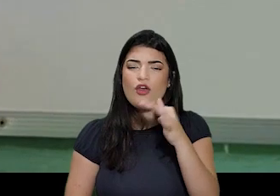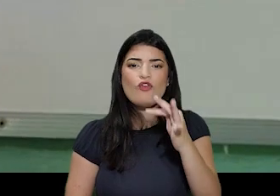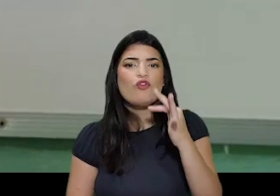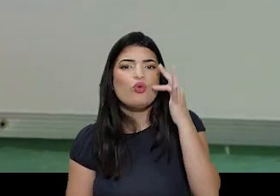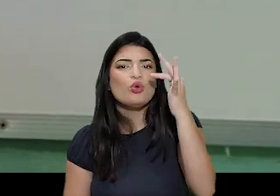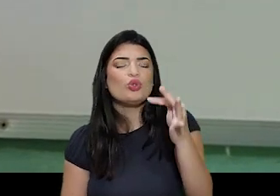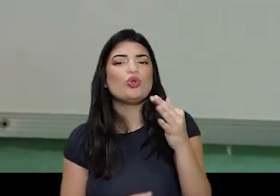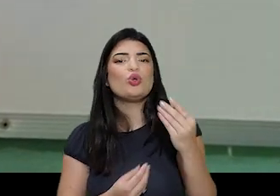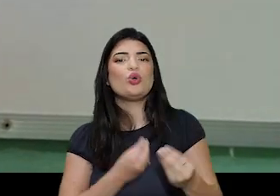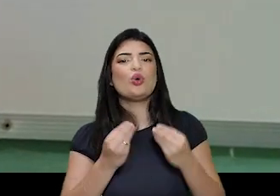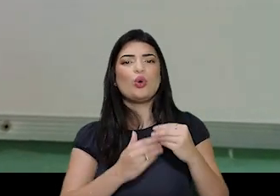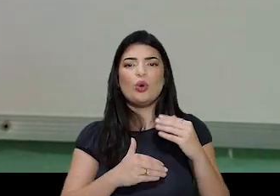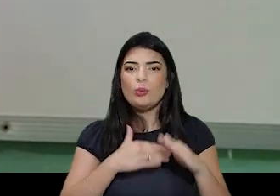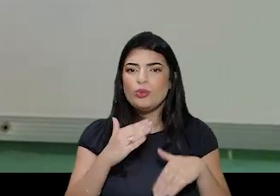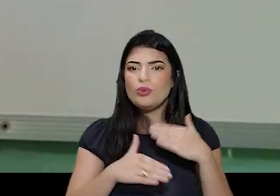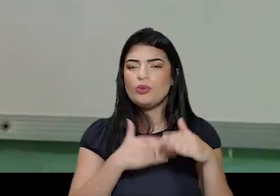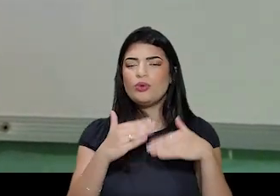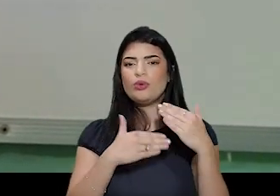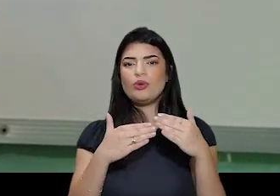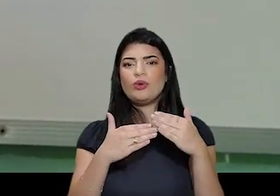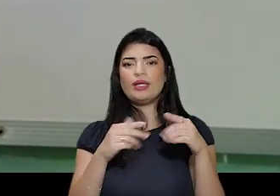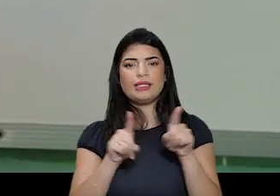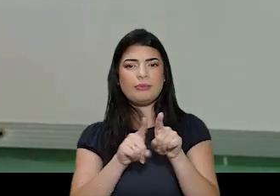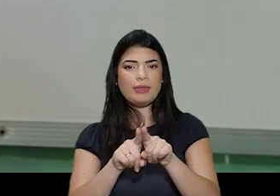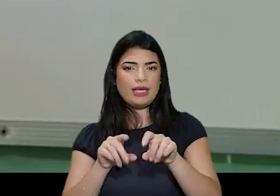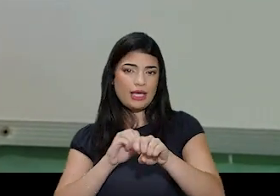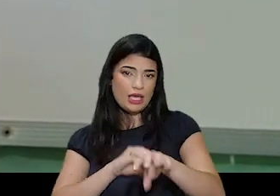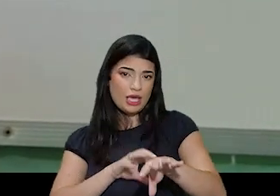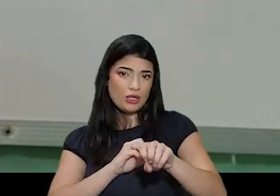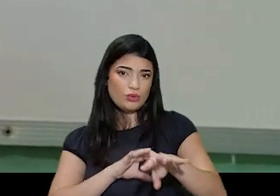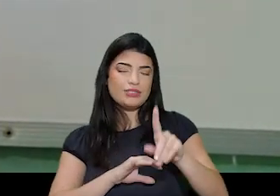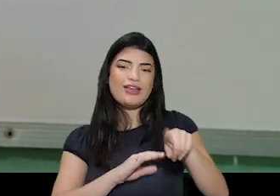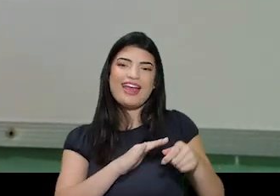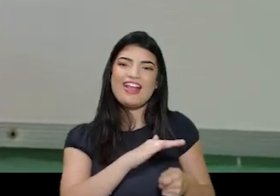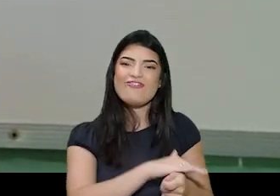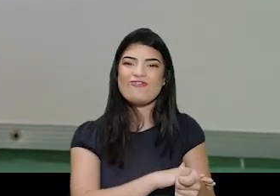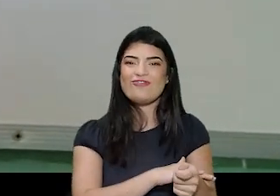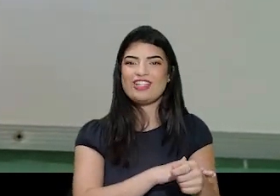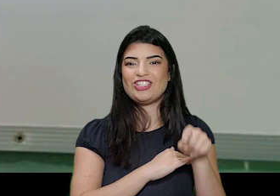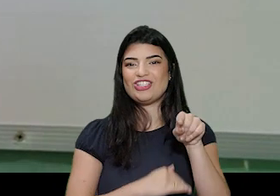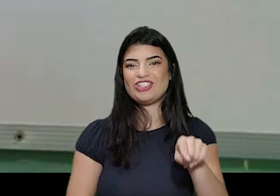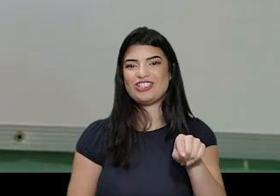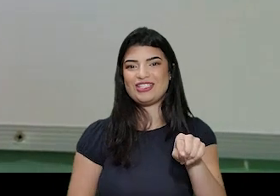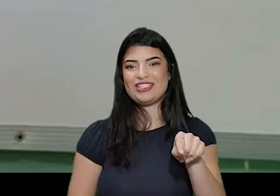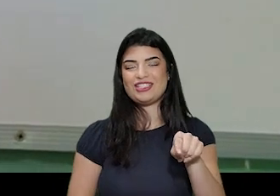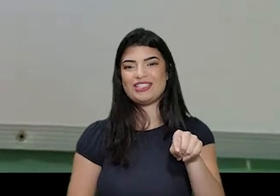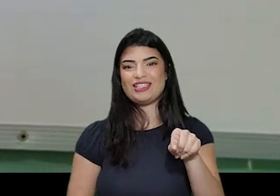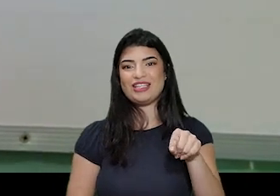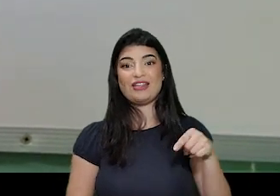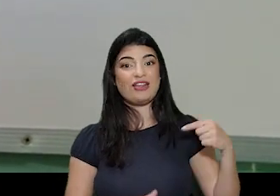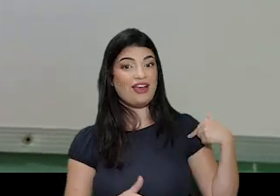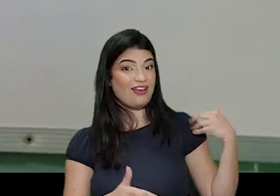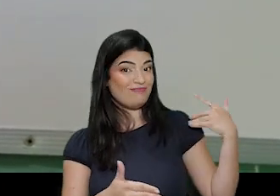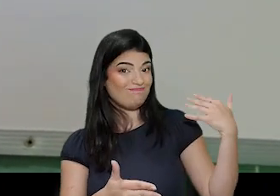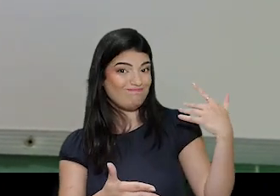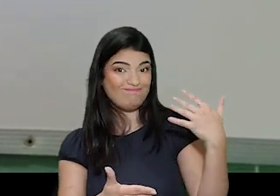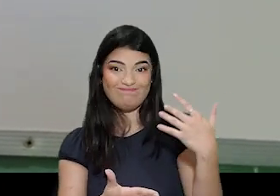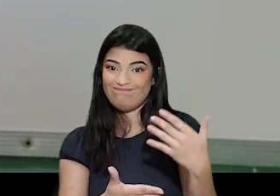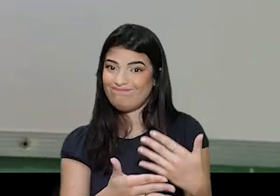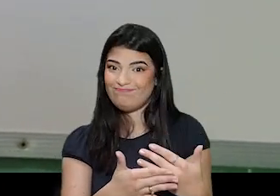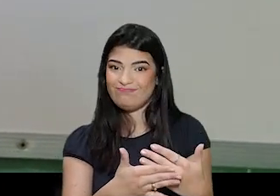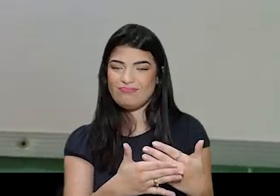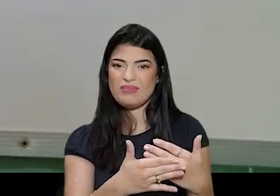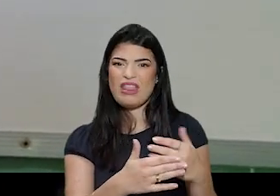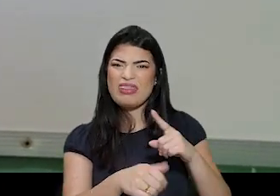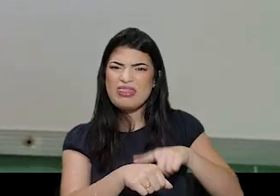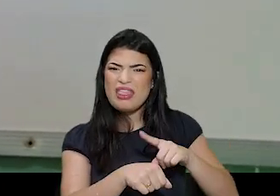e eles veem um futuro, eles veem que a educação é um investimento e de longo prazo, não é de